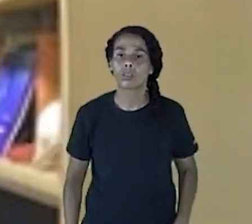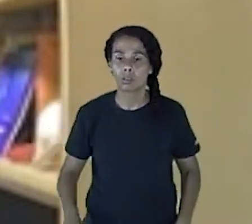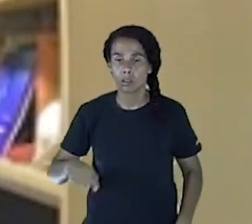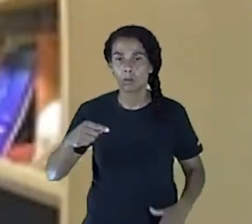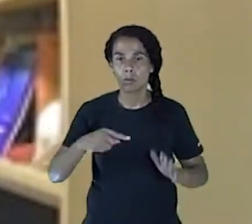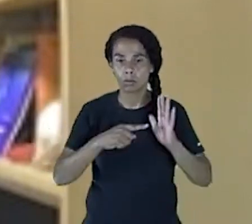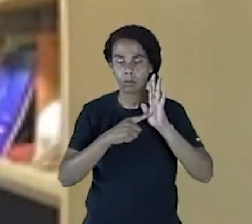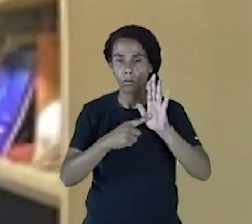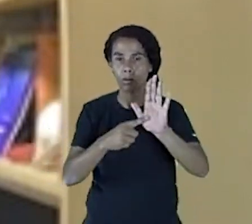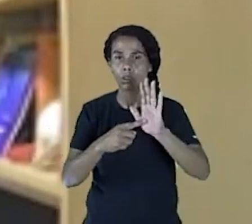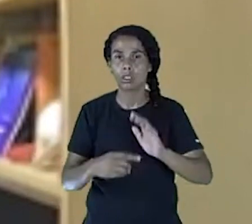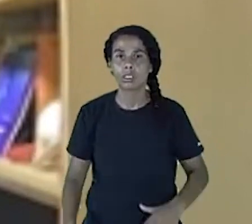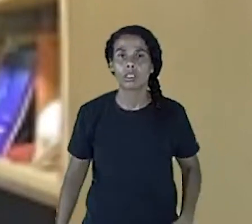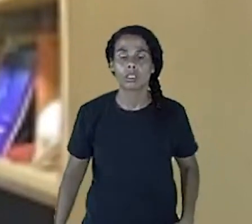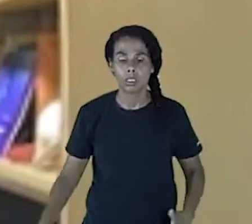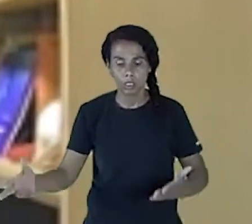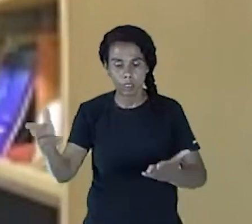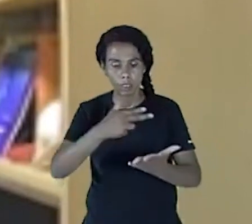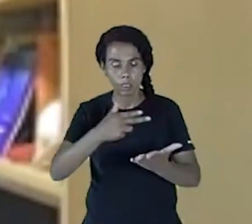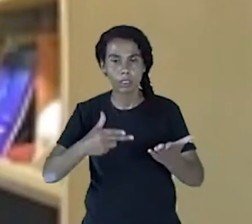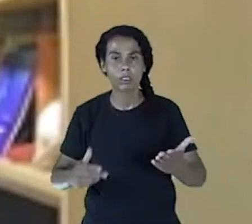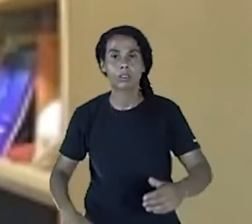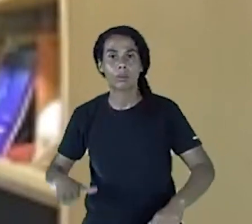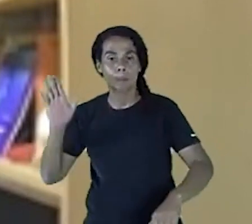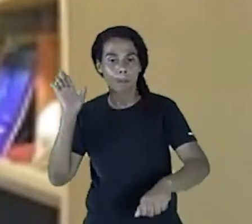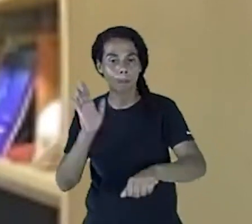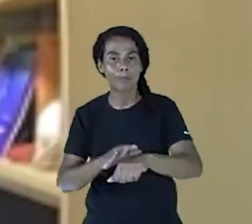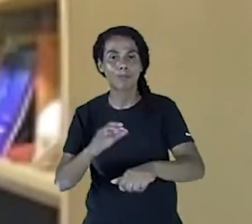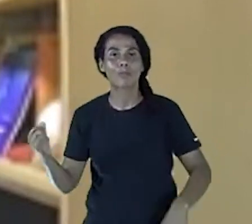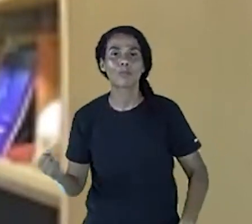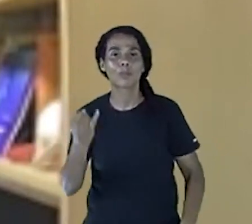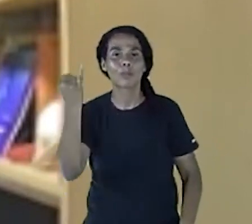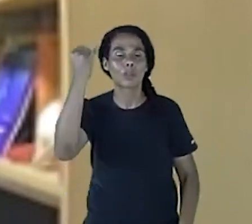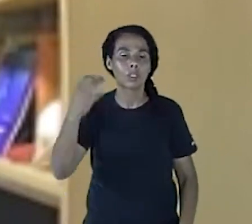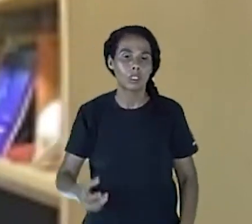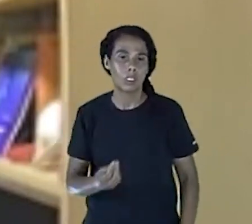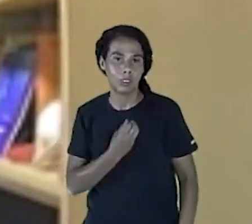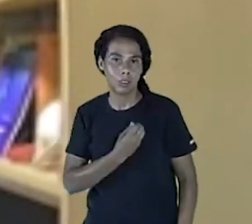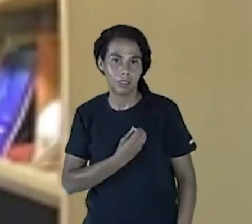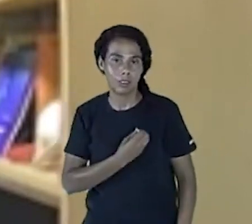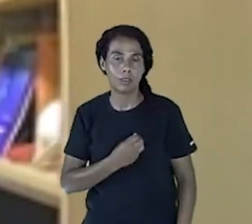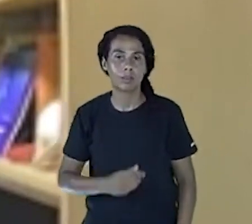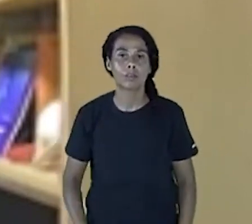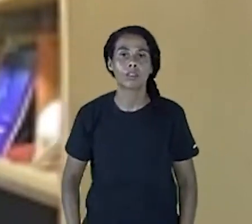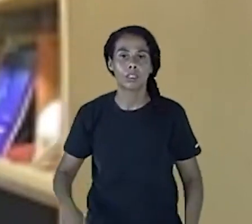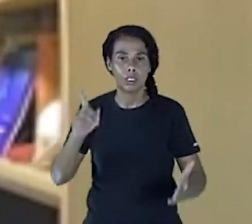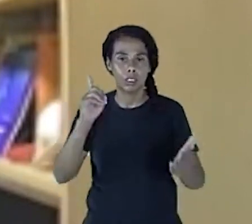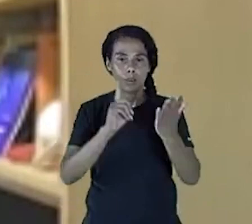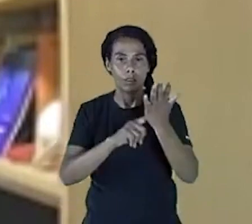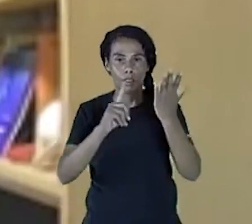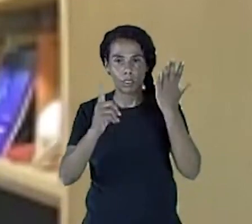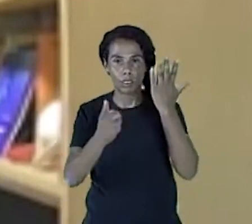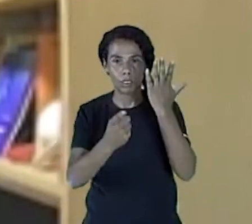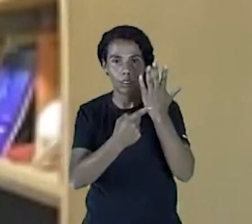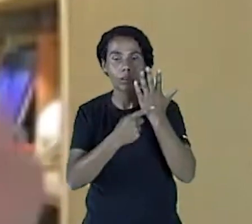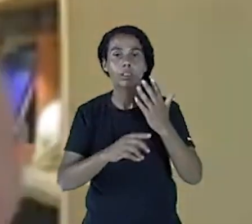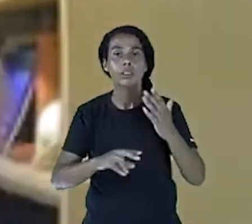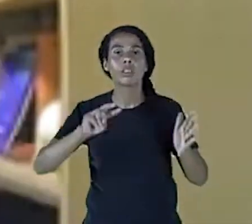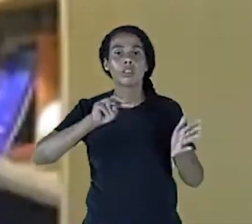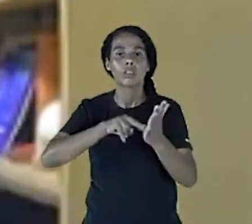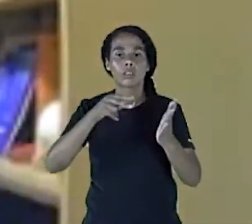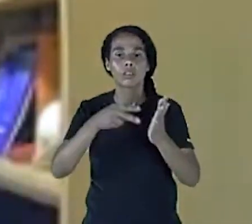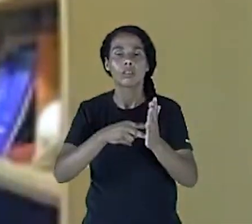viver. E que o Gil e eu temos uma admiração, e ele por sair durante muito tempo no bloco dele,